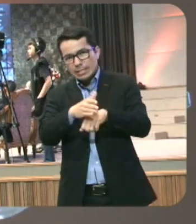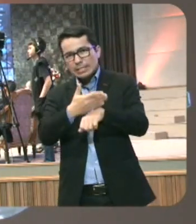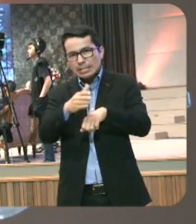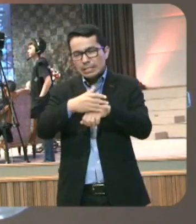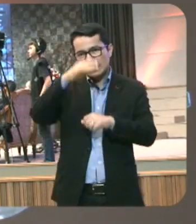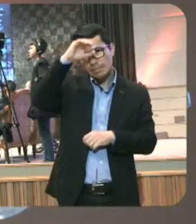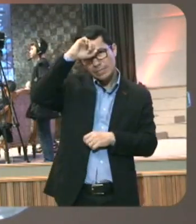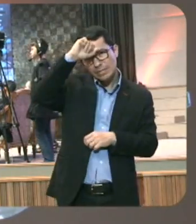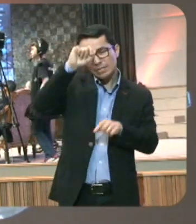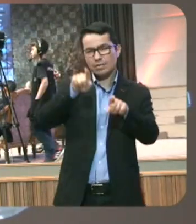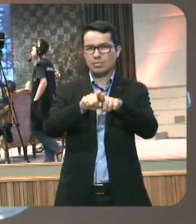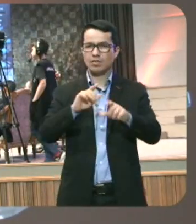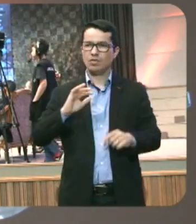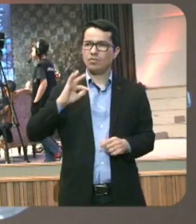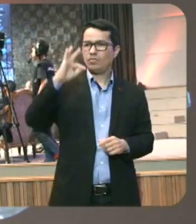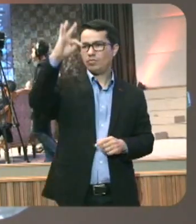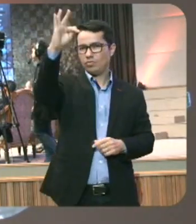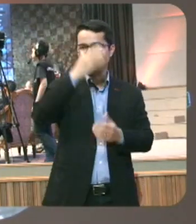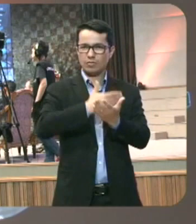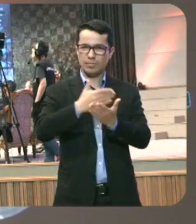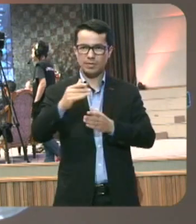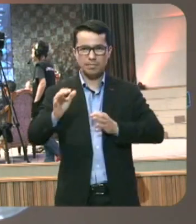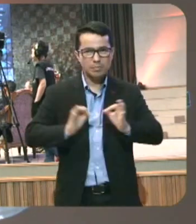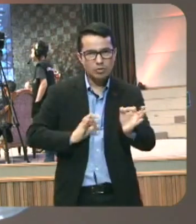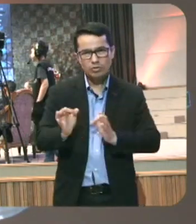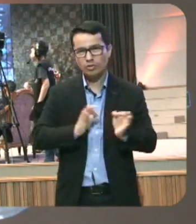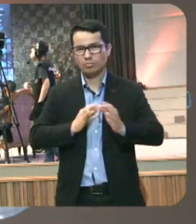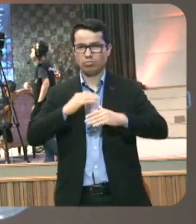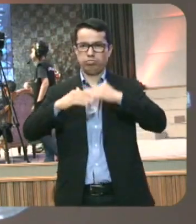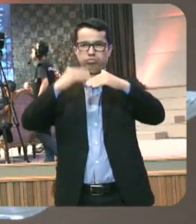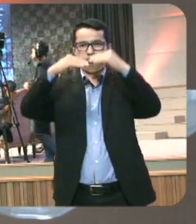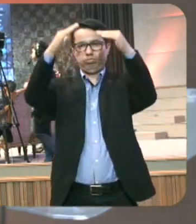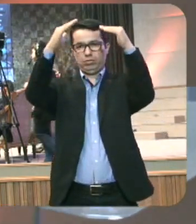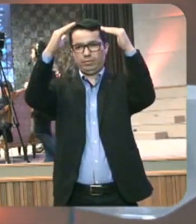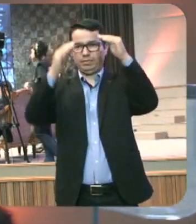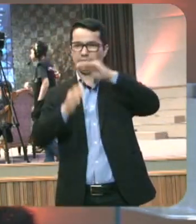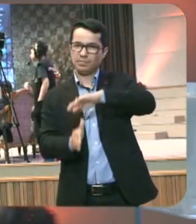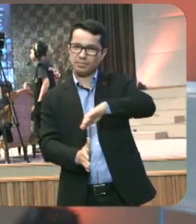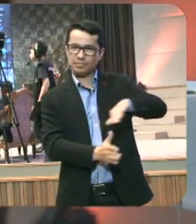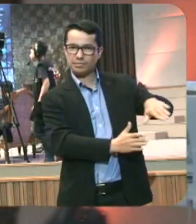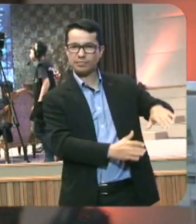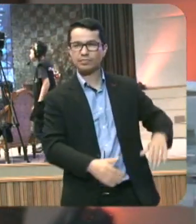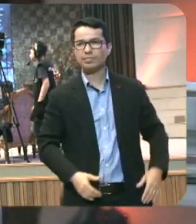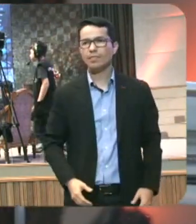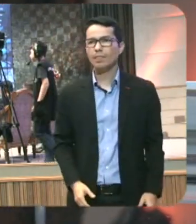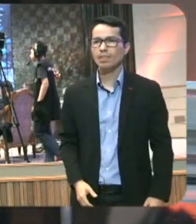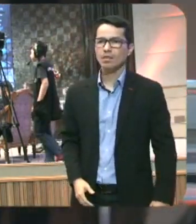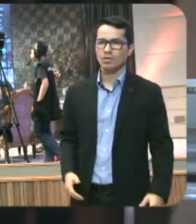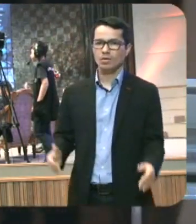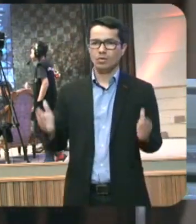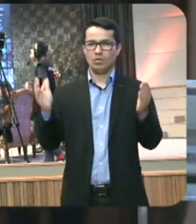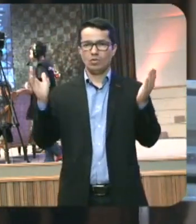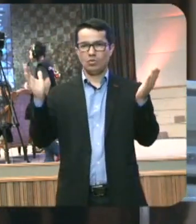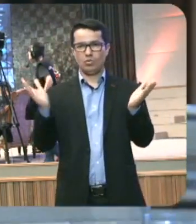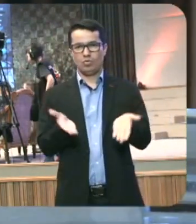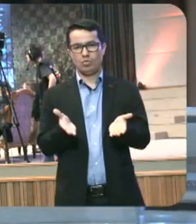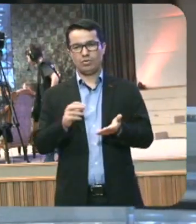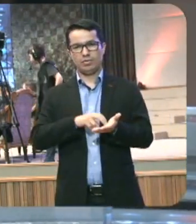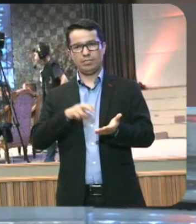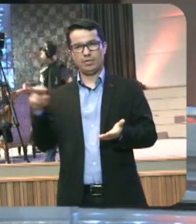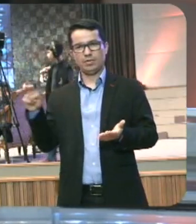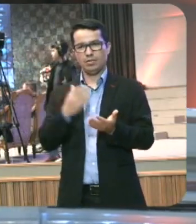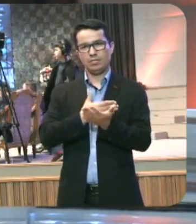gente vai continuar nesse projeto. Bom, nós começamos a estudar hoje de manhã, nós estamos estudando o livro de